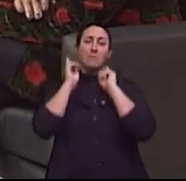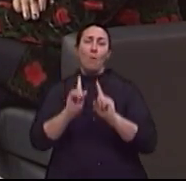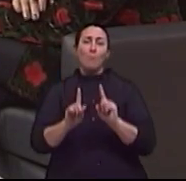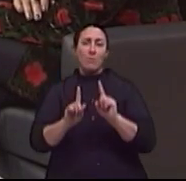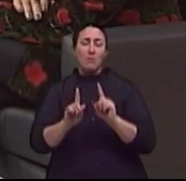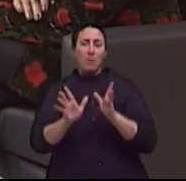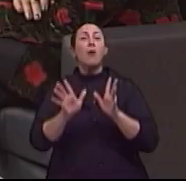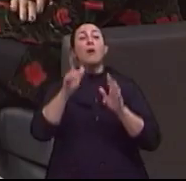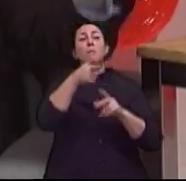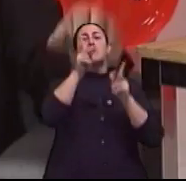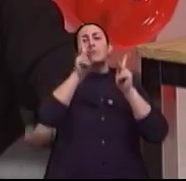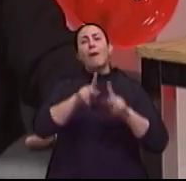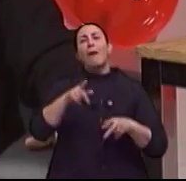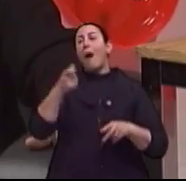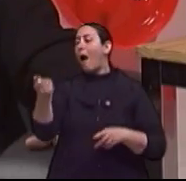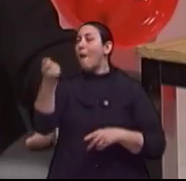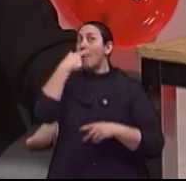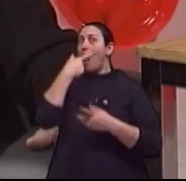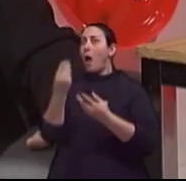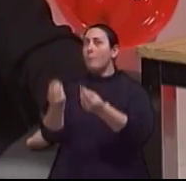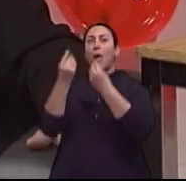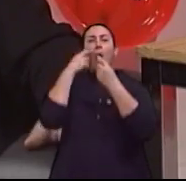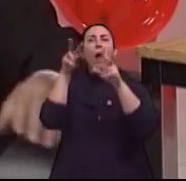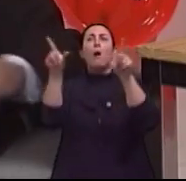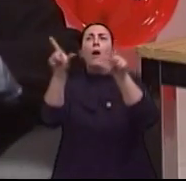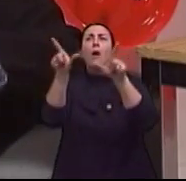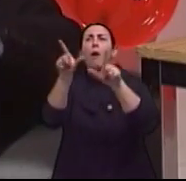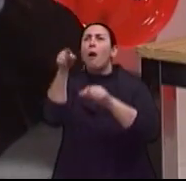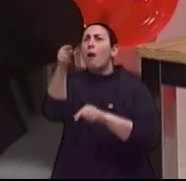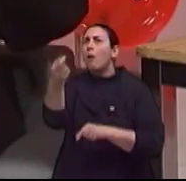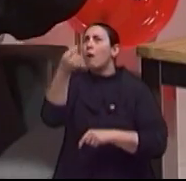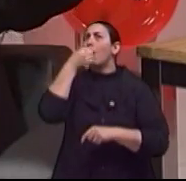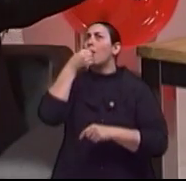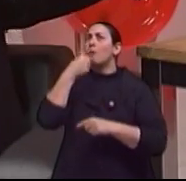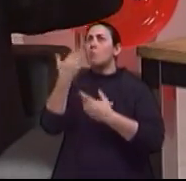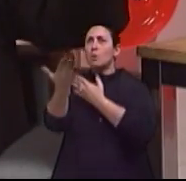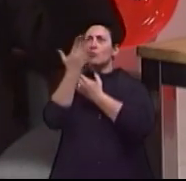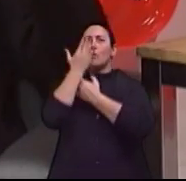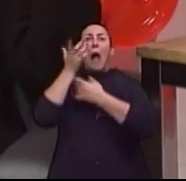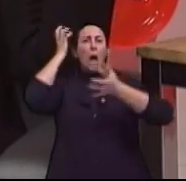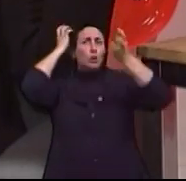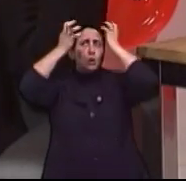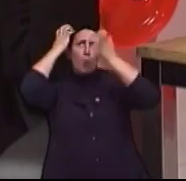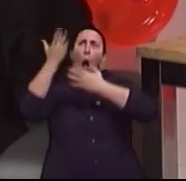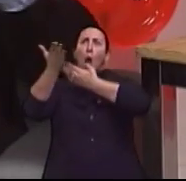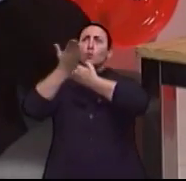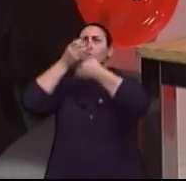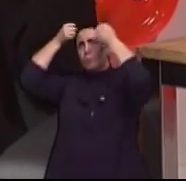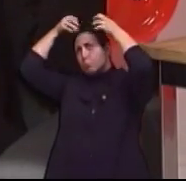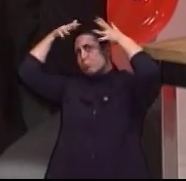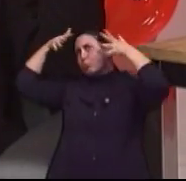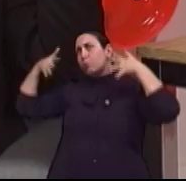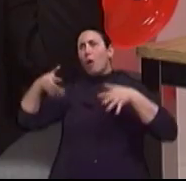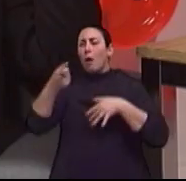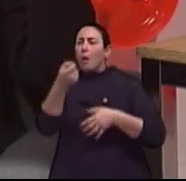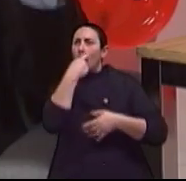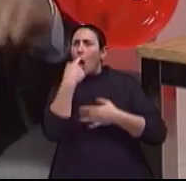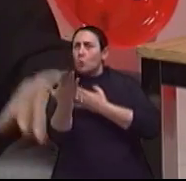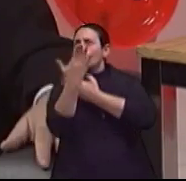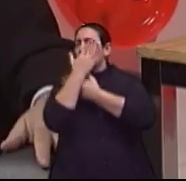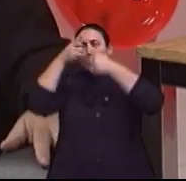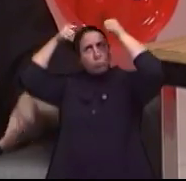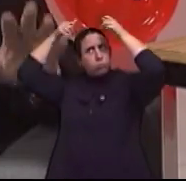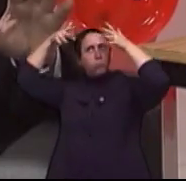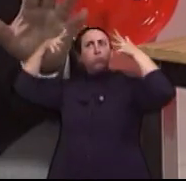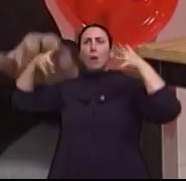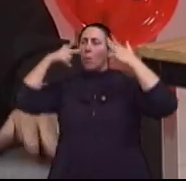na televisão uma pílula Milagrosa loção Milagrosa shampoo que faz a pessoa ficar com a cabeleira